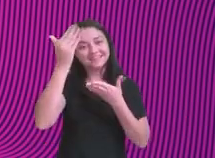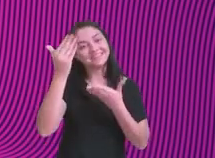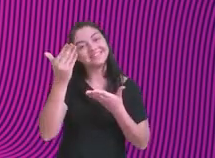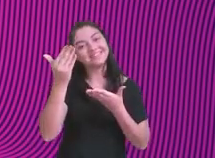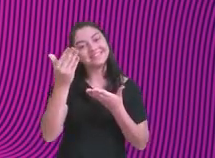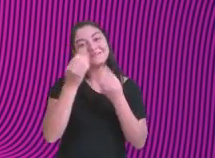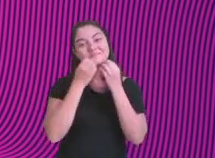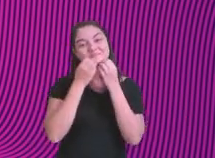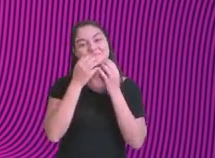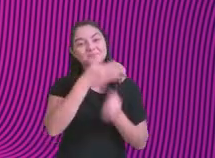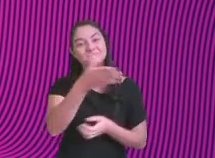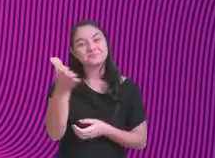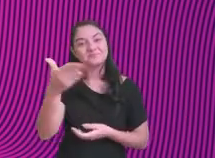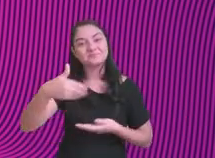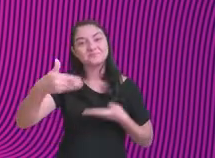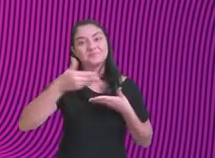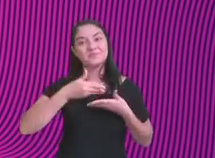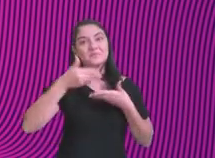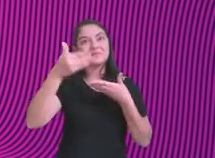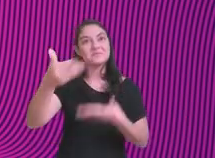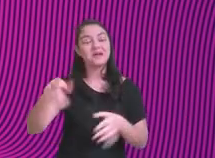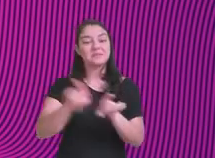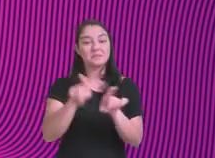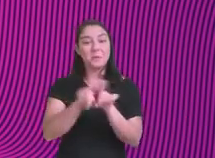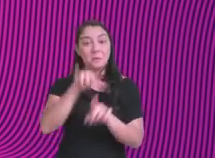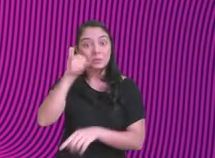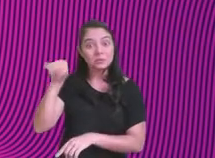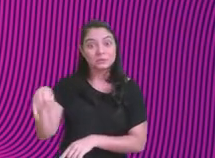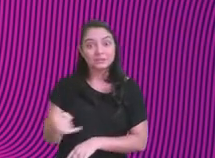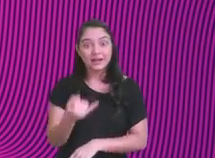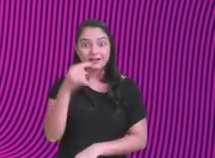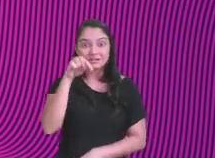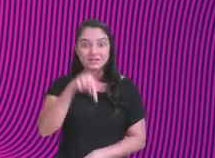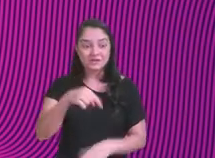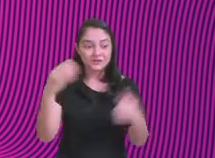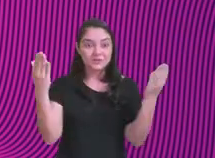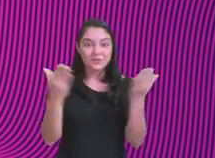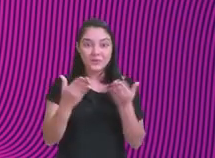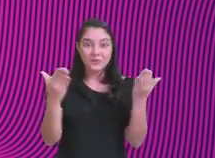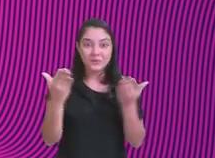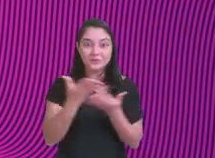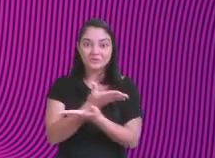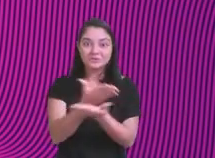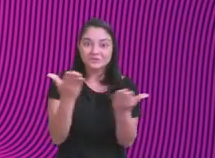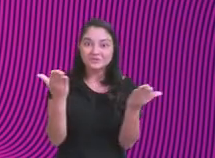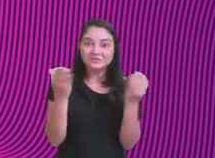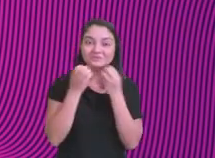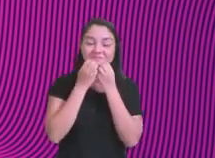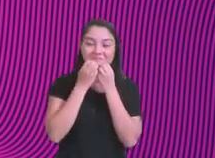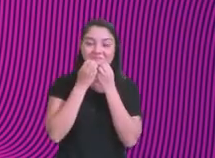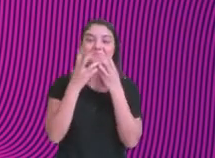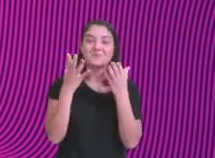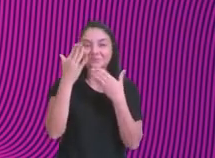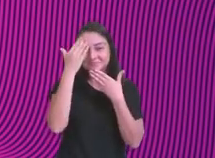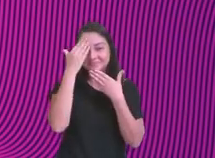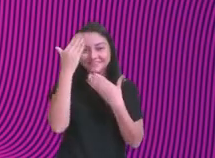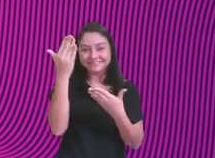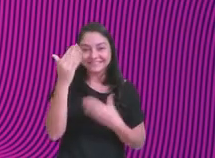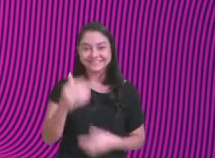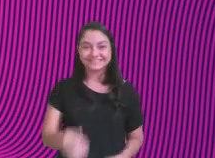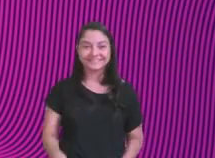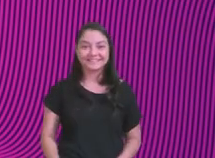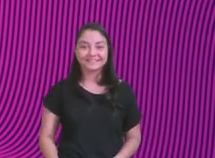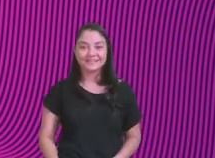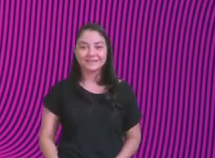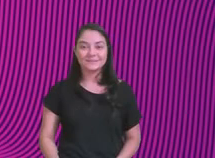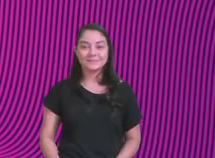do convite, a oportunidade de estar aqui hoje com vocês, dividindo estas ideias. Muito obrigado.